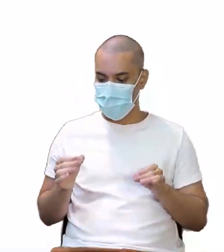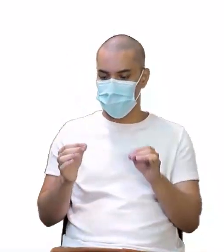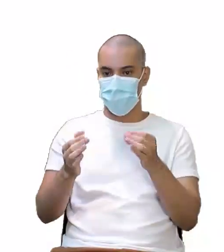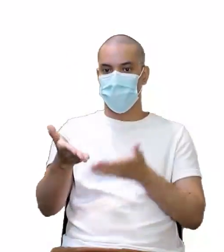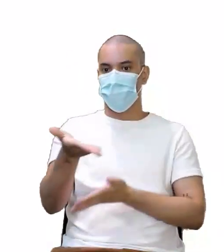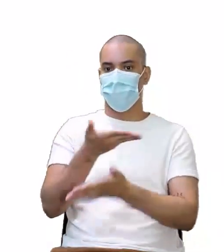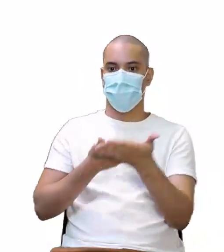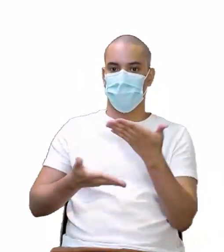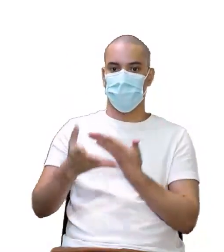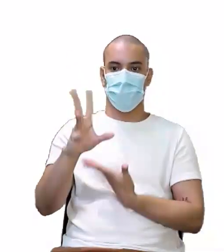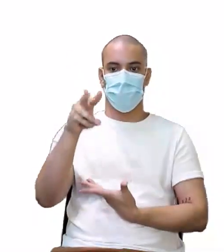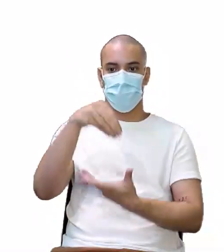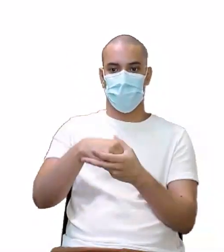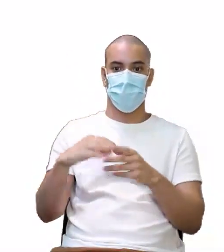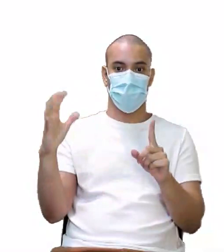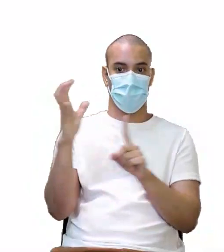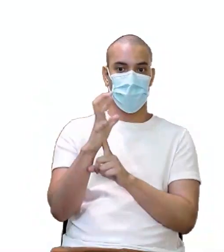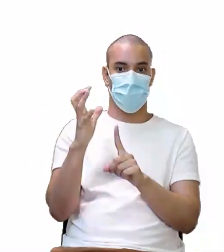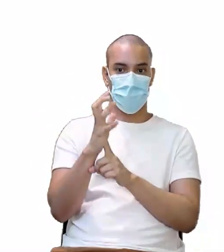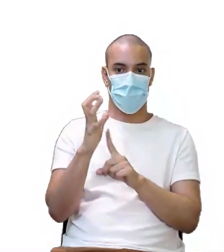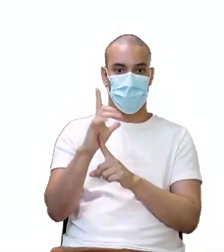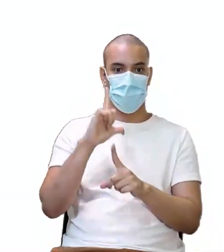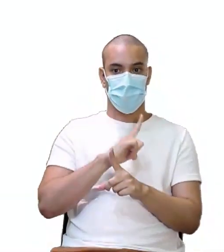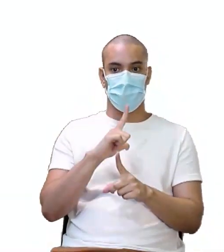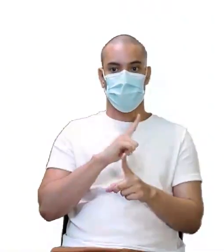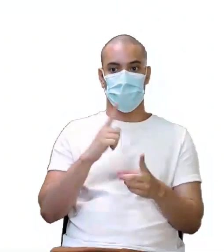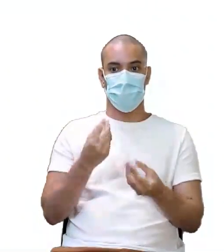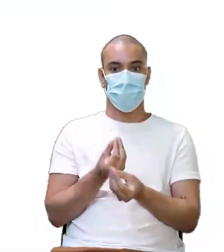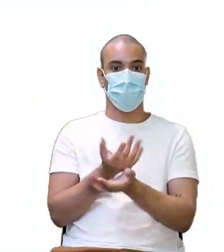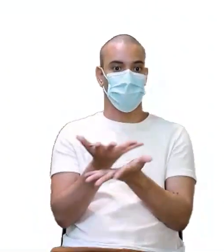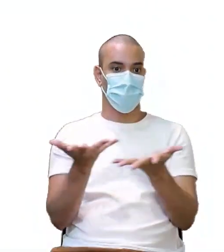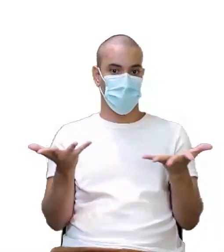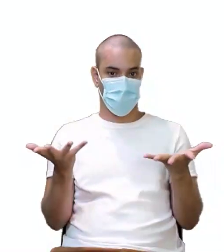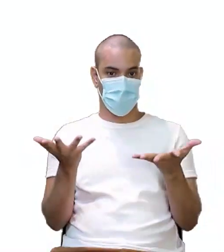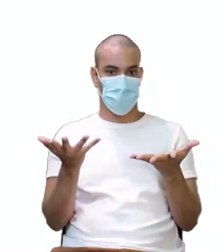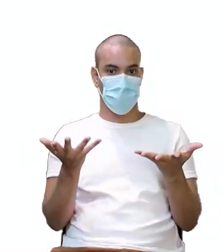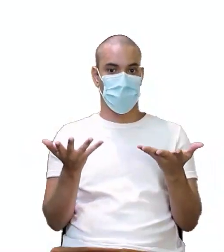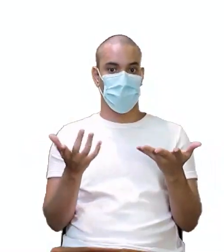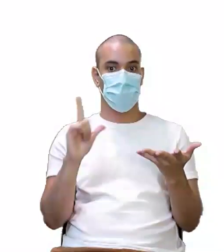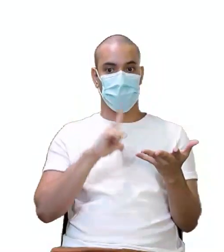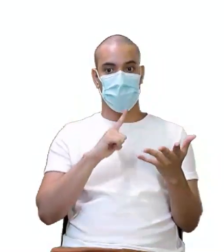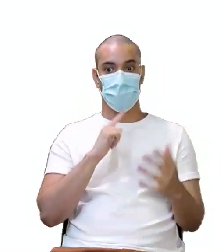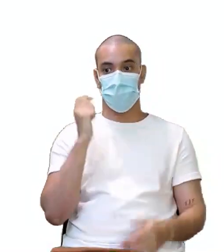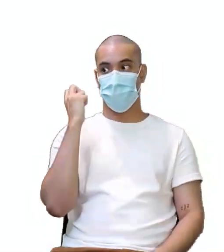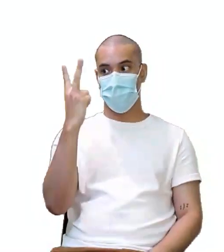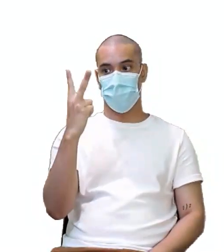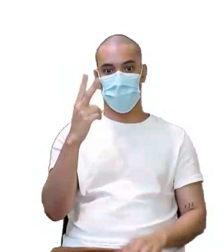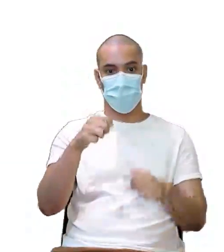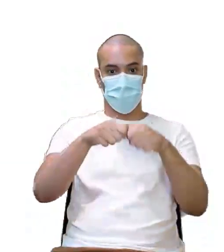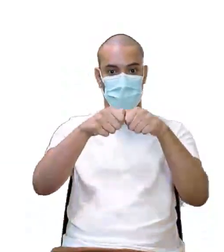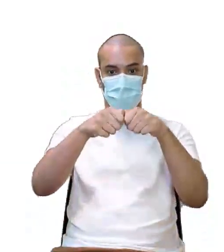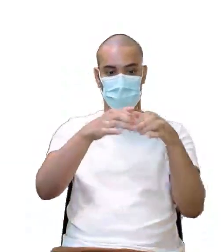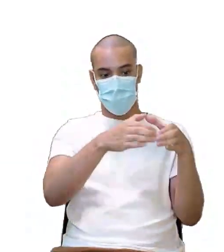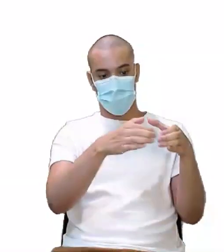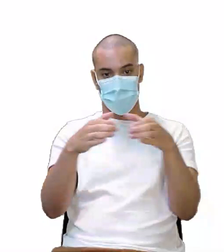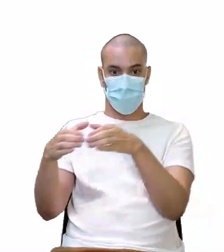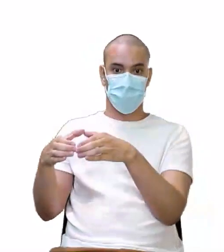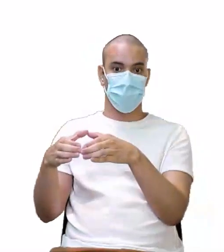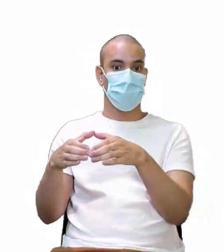interações que influenciam na sua distribuição. Há duas subdivisões no estudo da